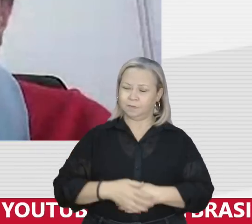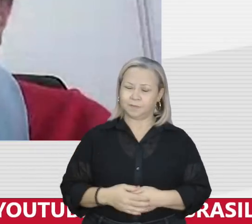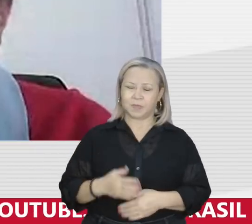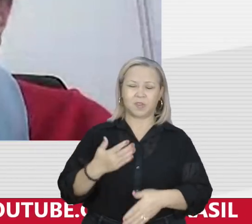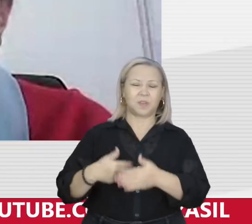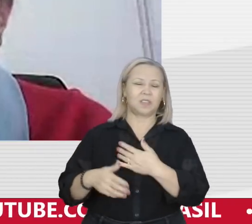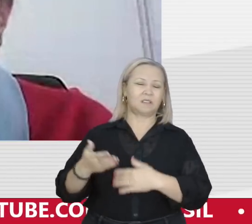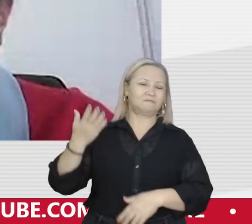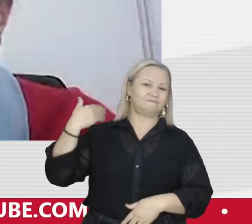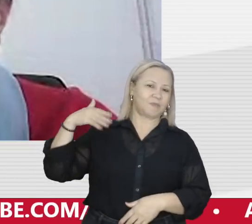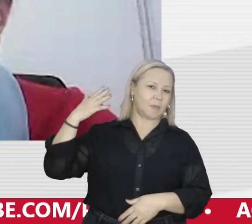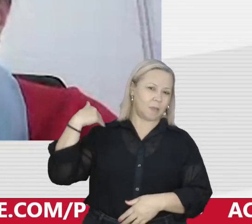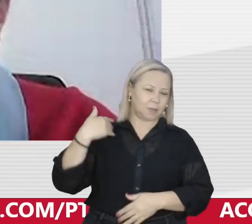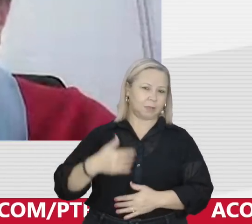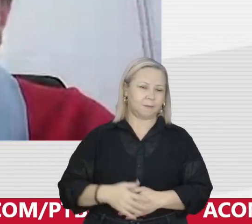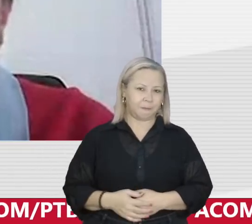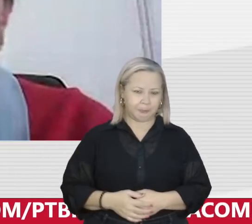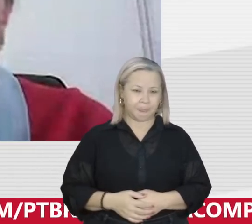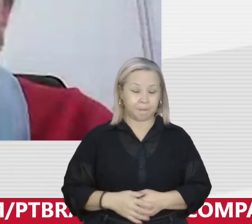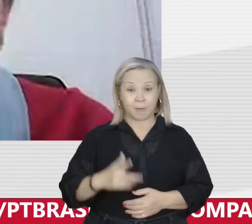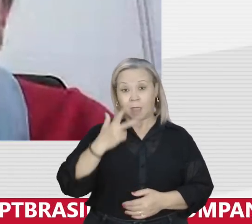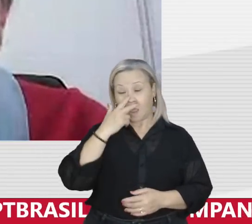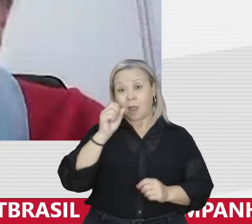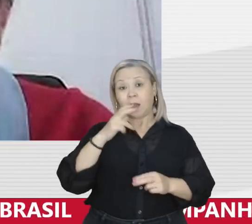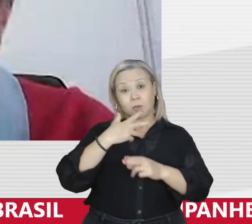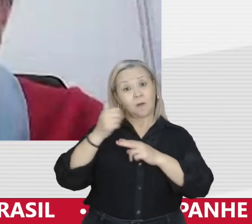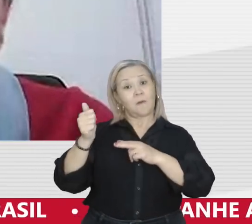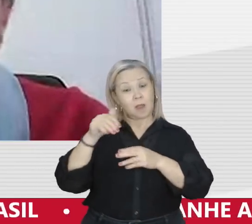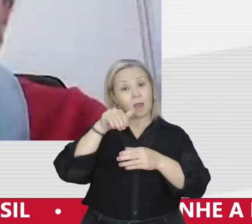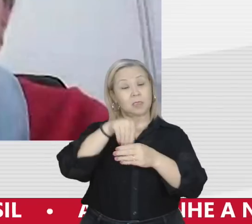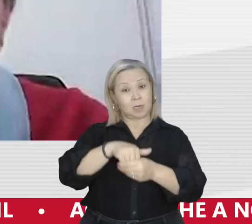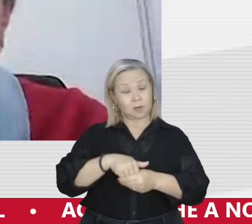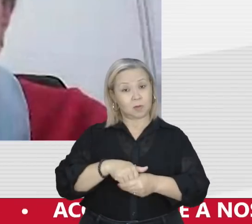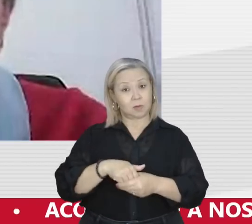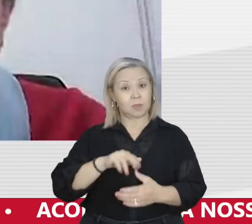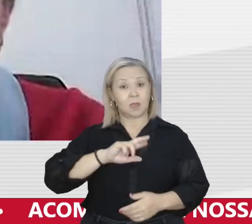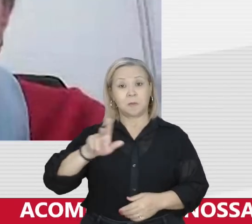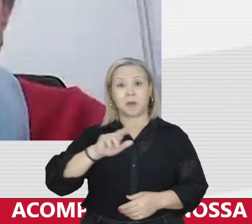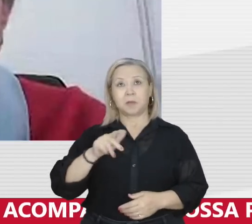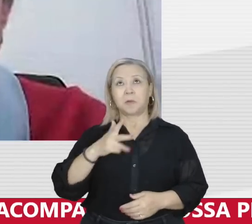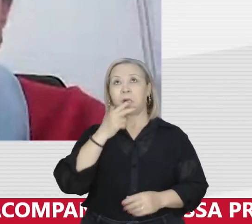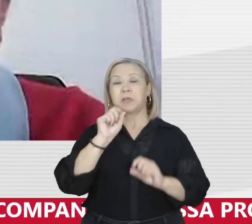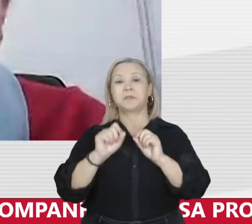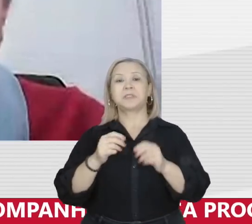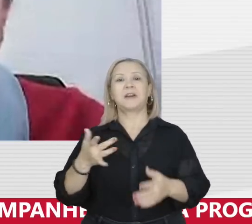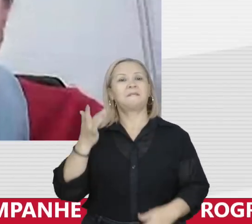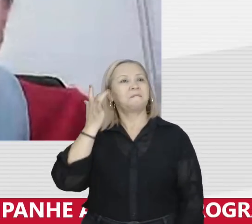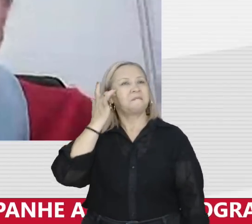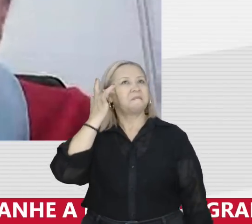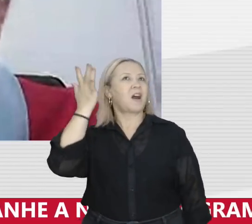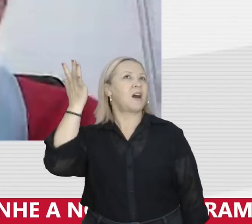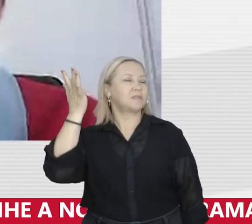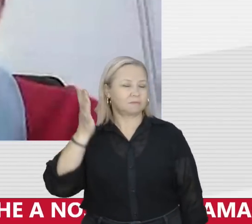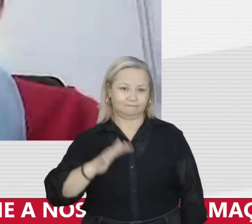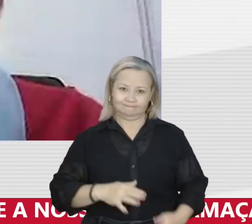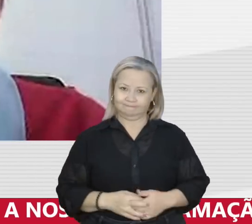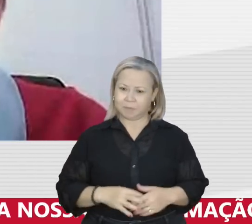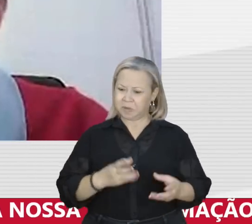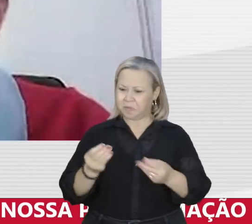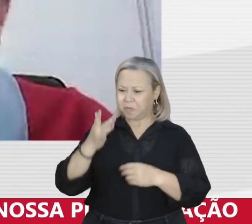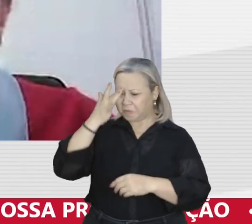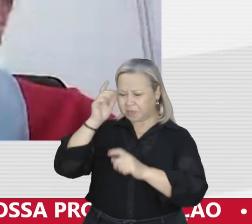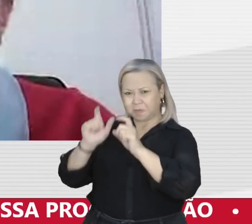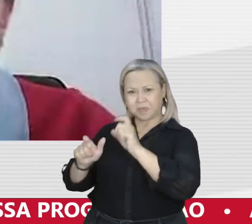no nosso país. E eu acho que vai ganhar as eleições, mas não acho que vai ser fácil. Muita gente acha que ganhar